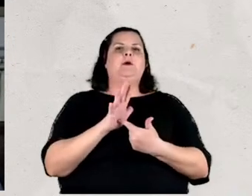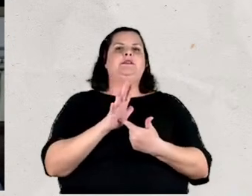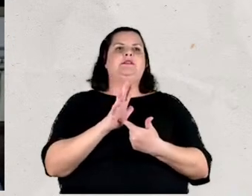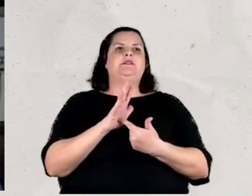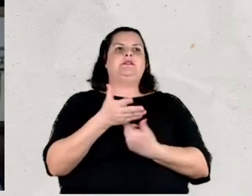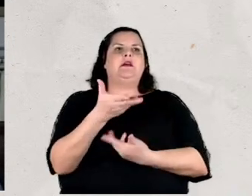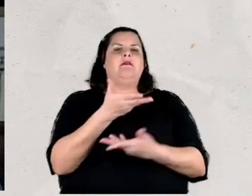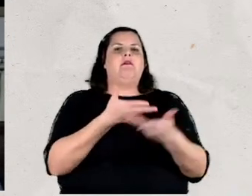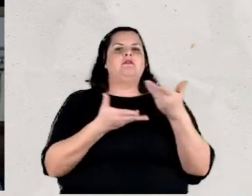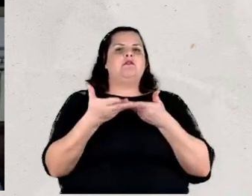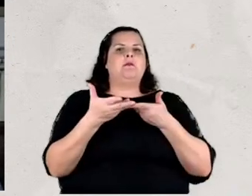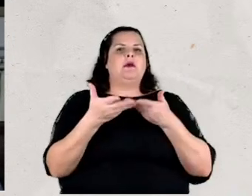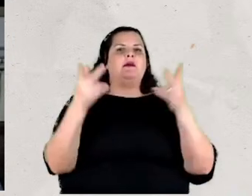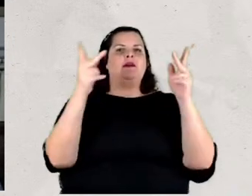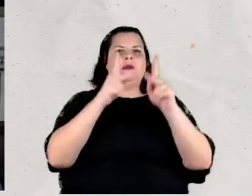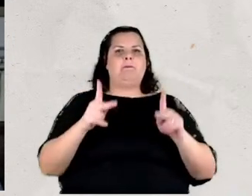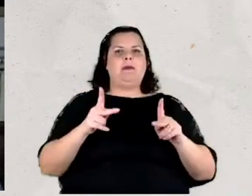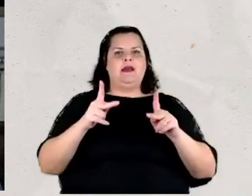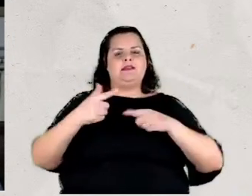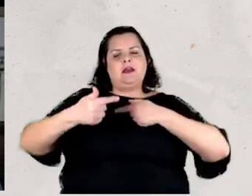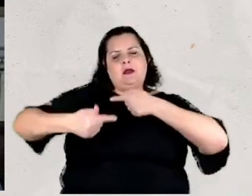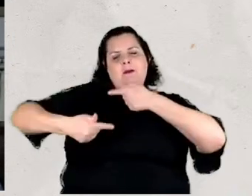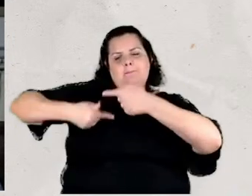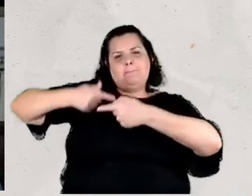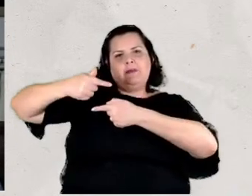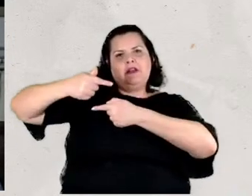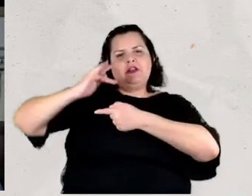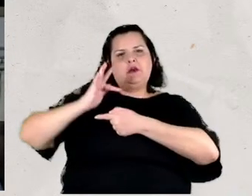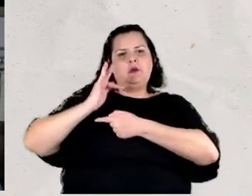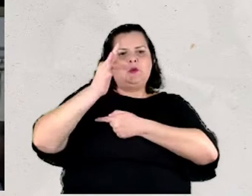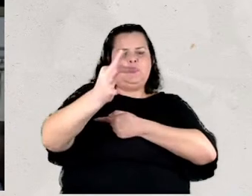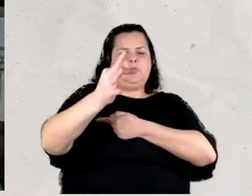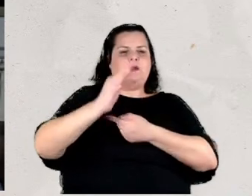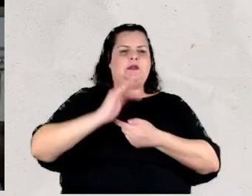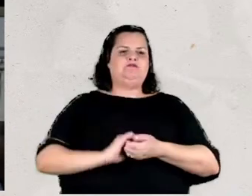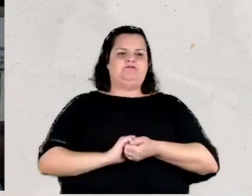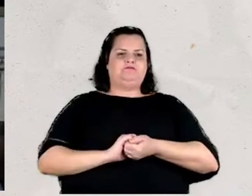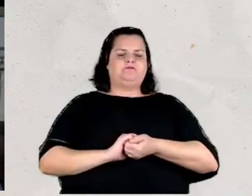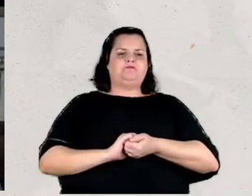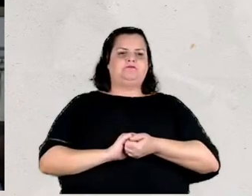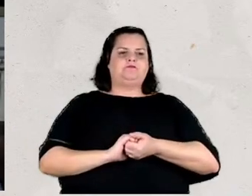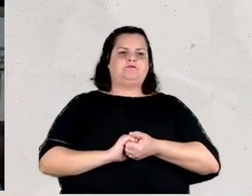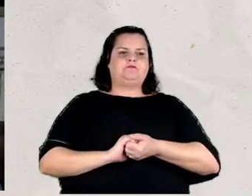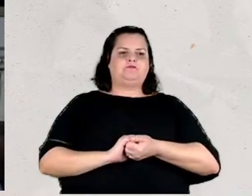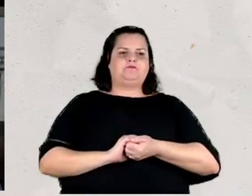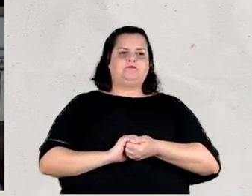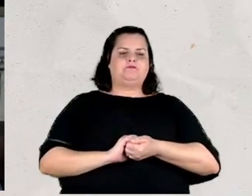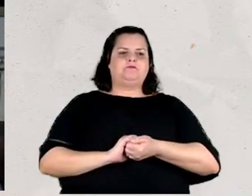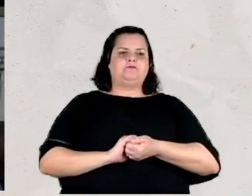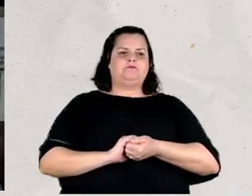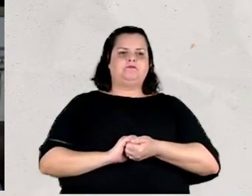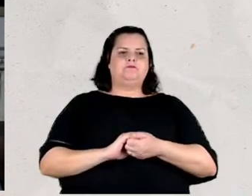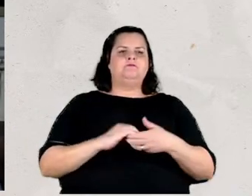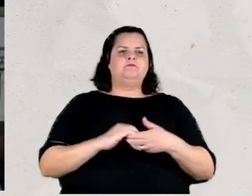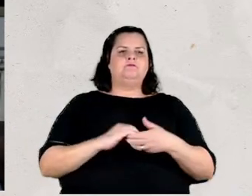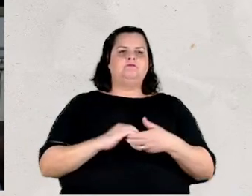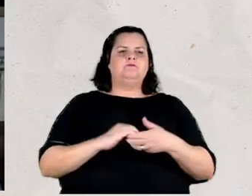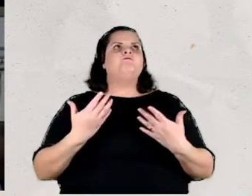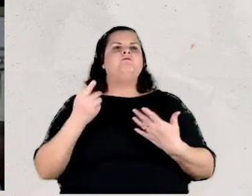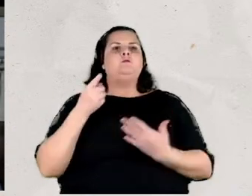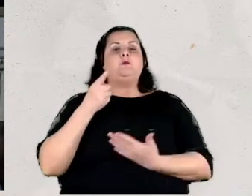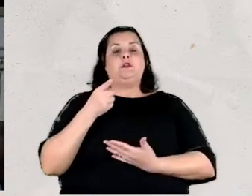gerações futuras. Como você avalia a educação que as